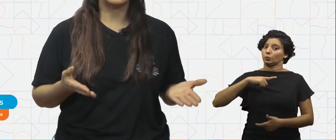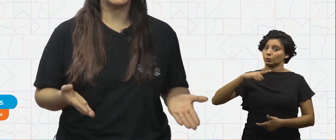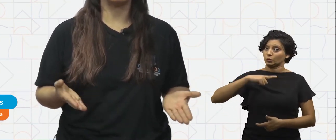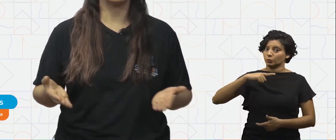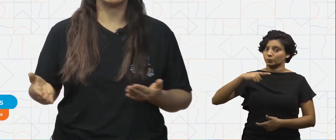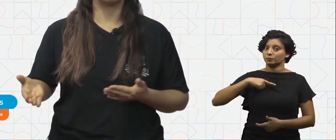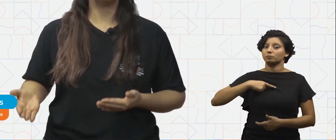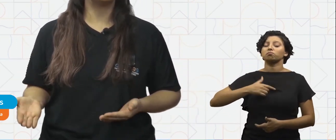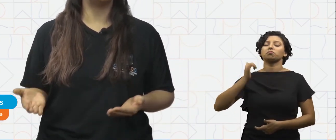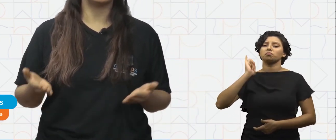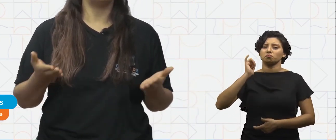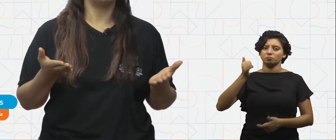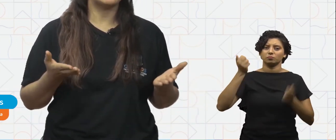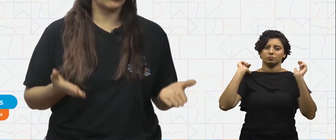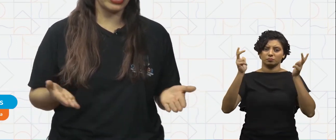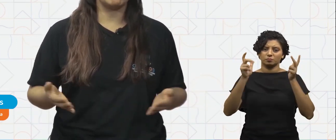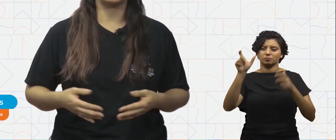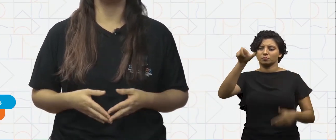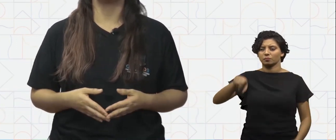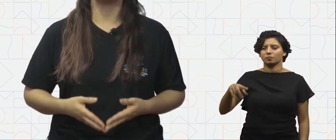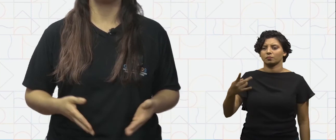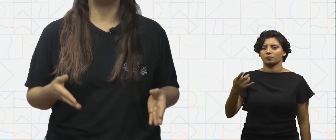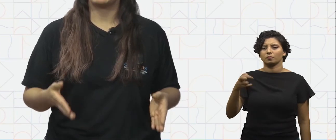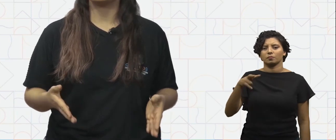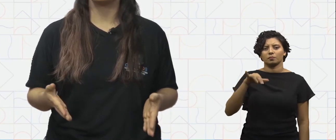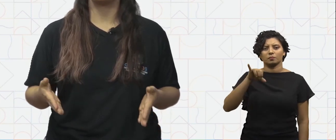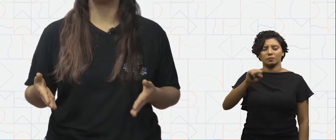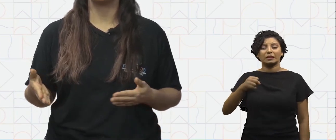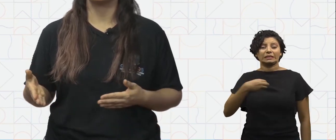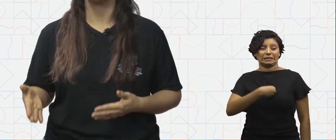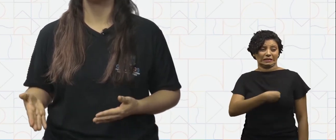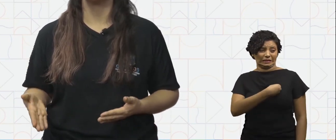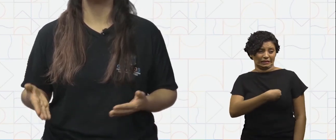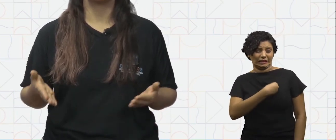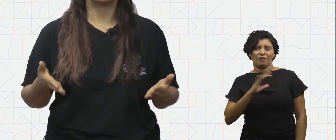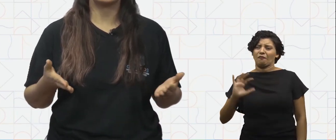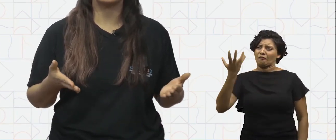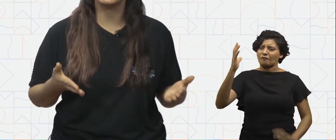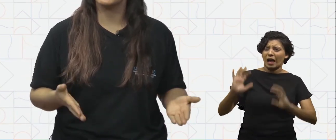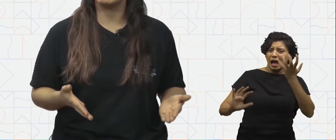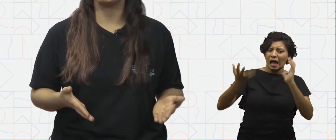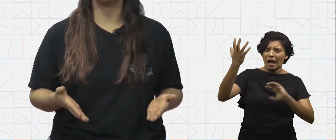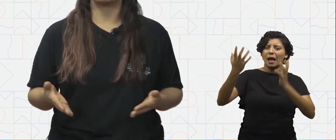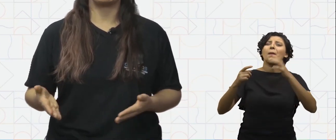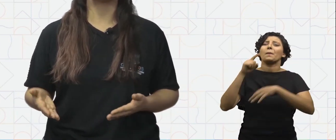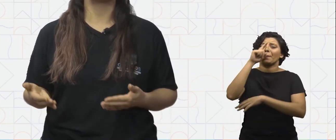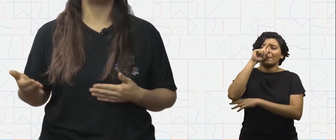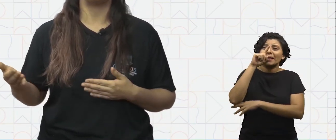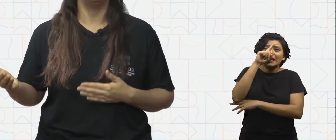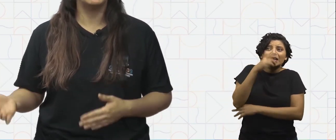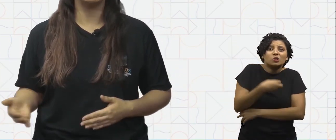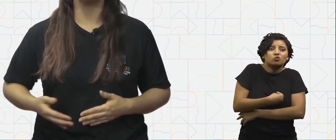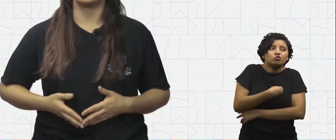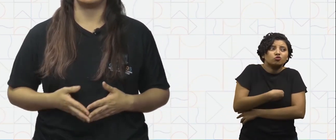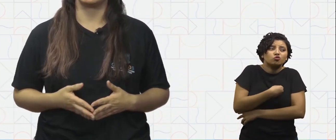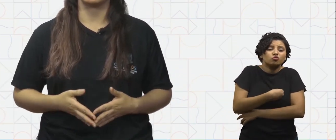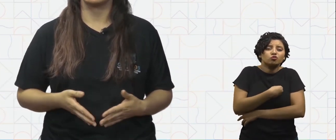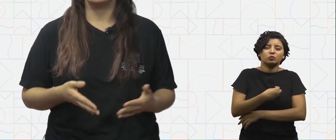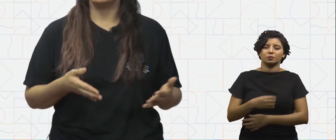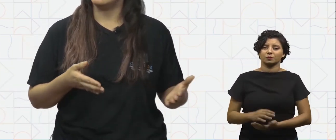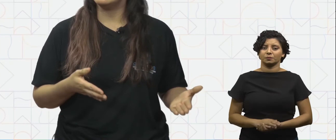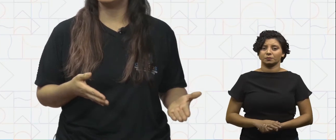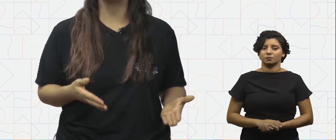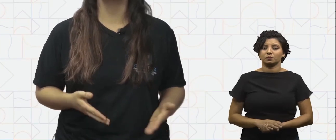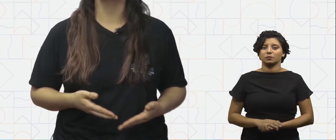Em narrativas de aventura, o herói aventureiro passa por situações em que sua vida passa por muitos